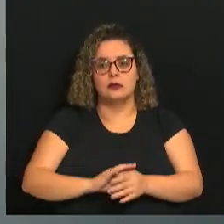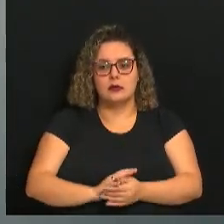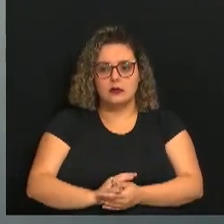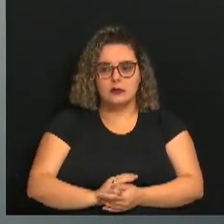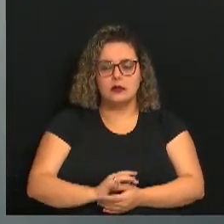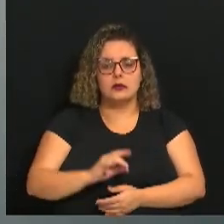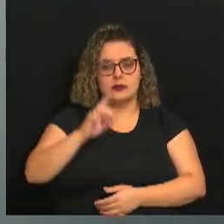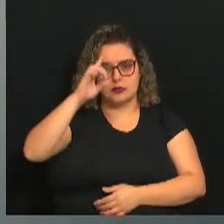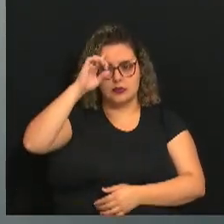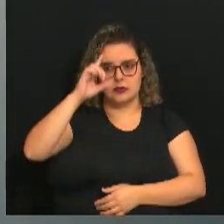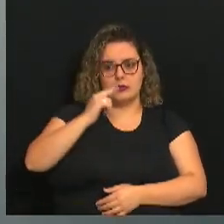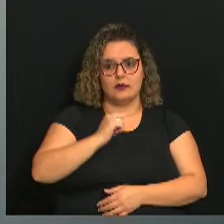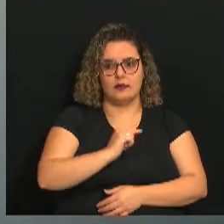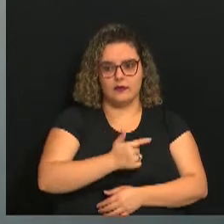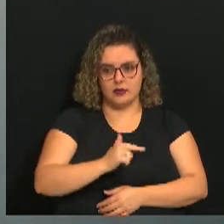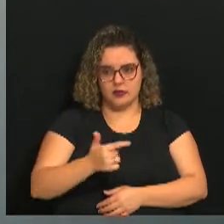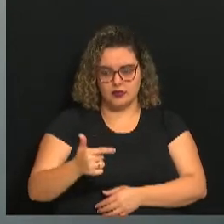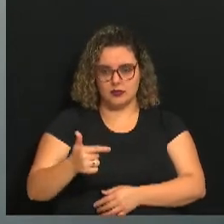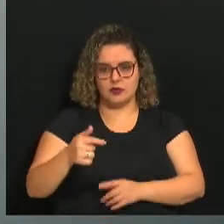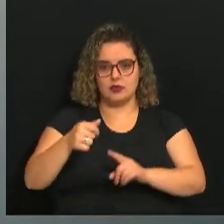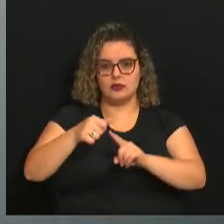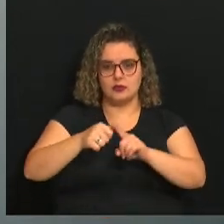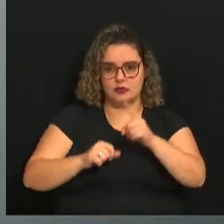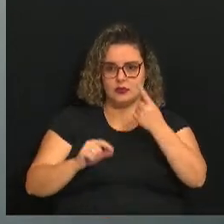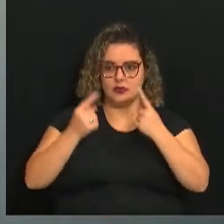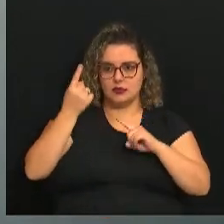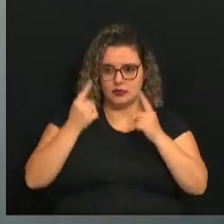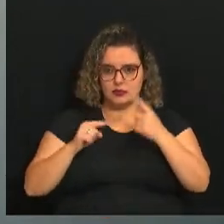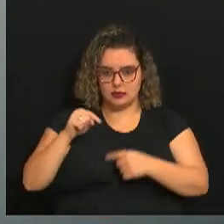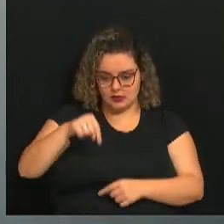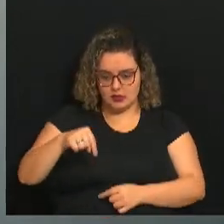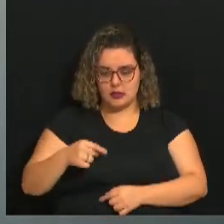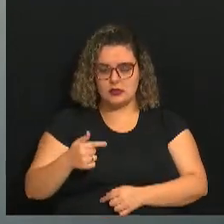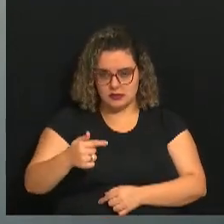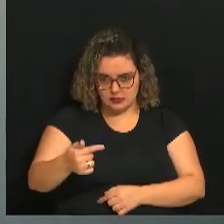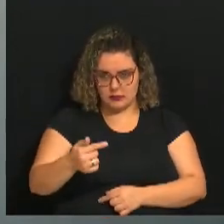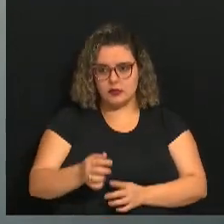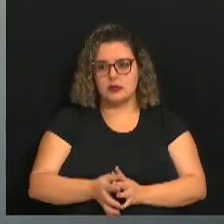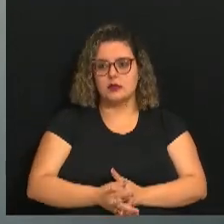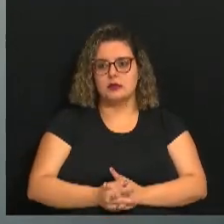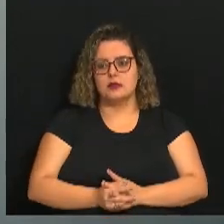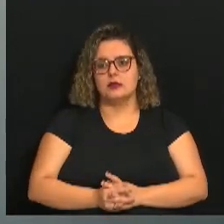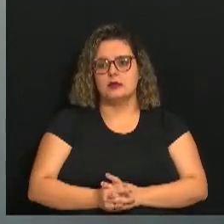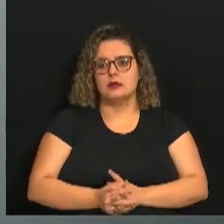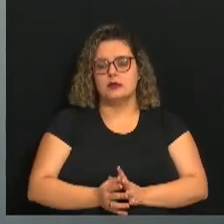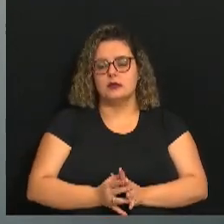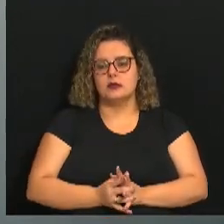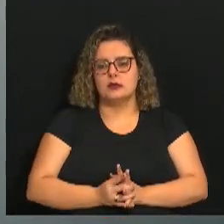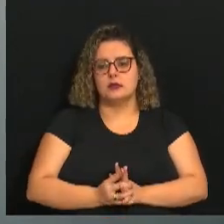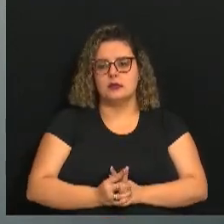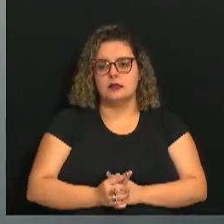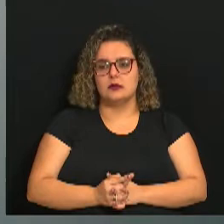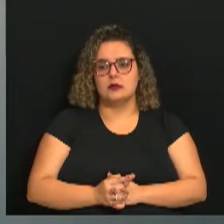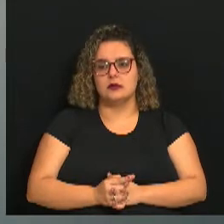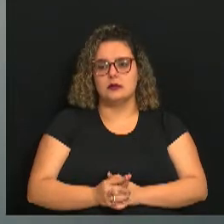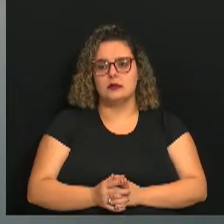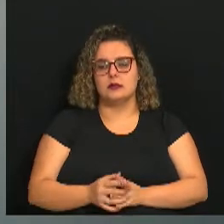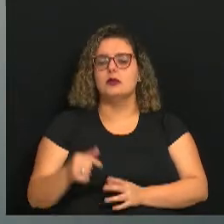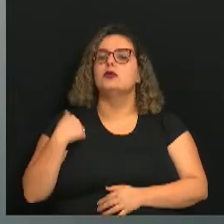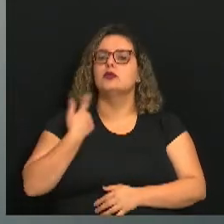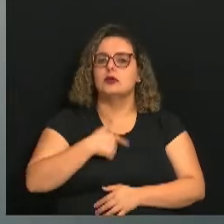fevereiro, portanto, essa semana. Nós temos em curso uma